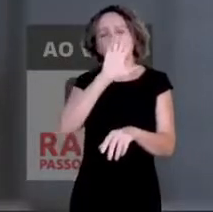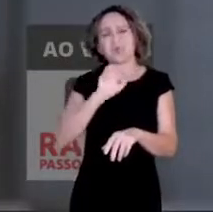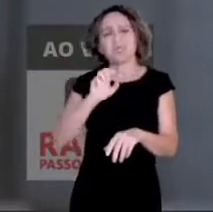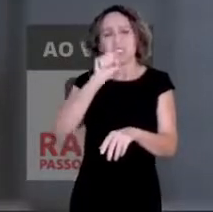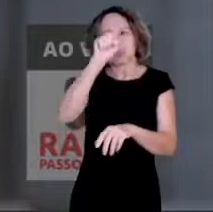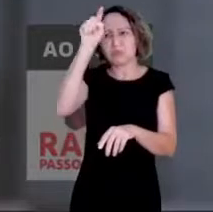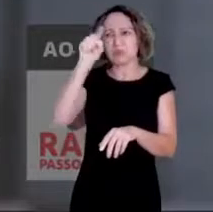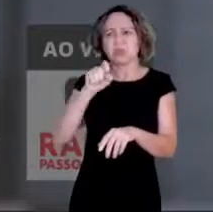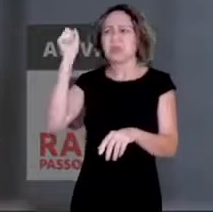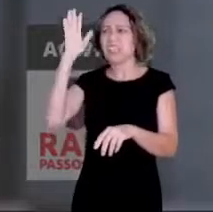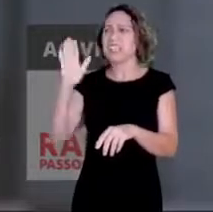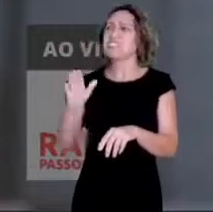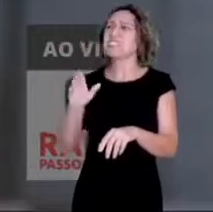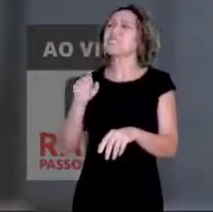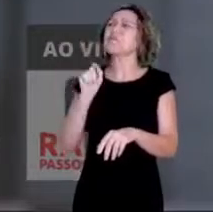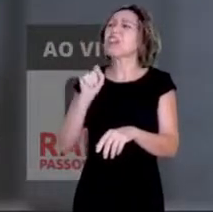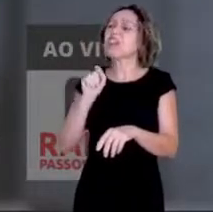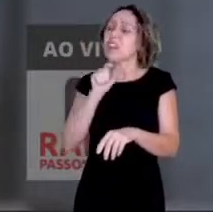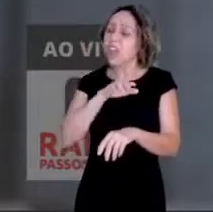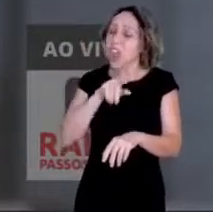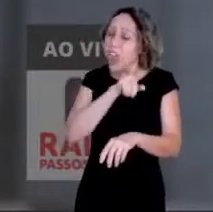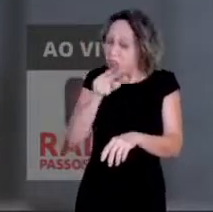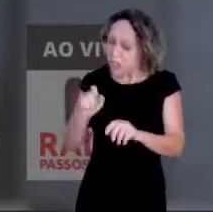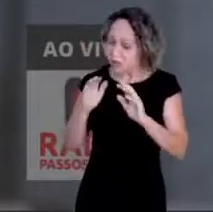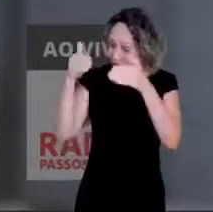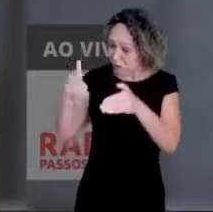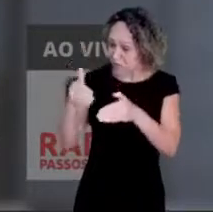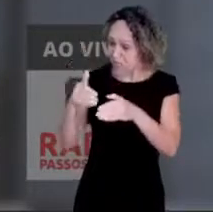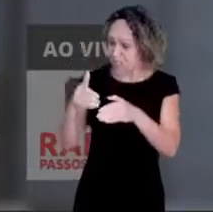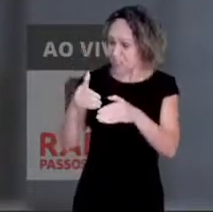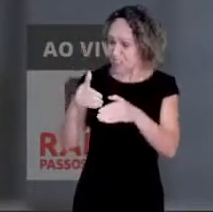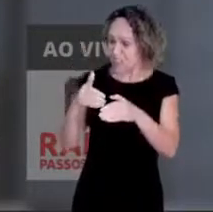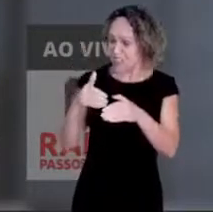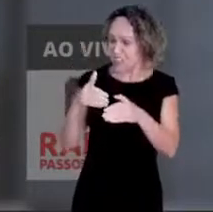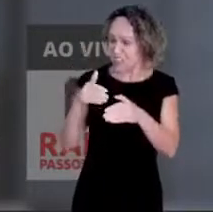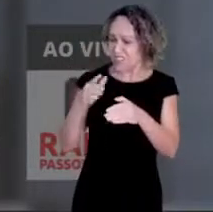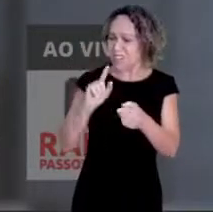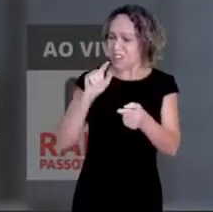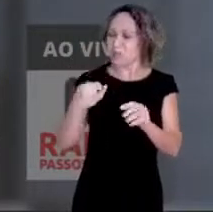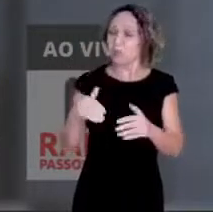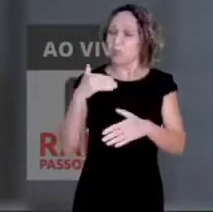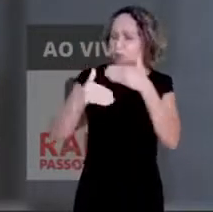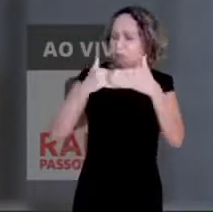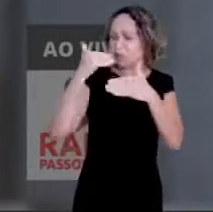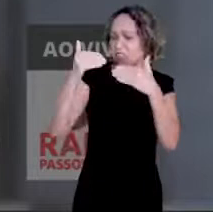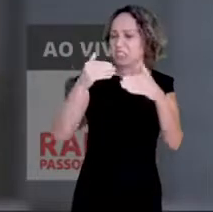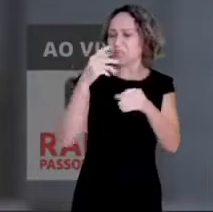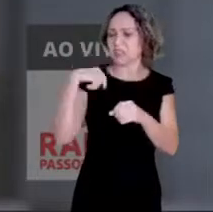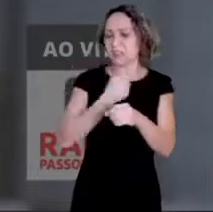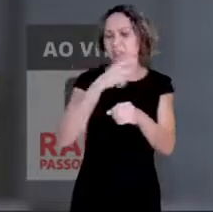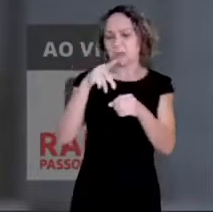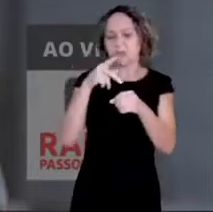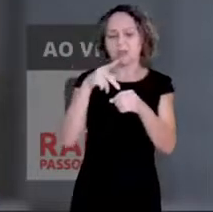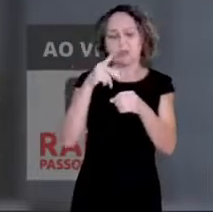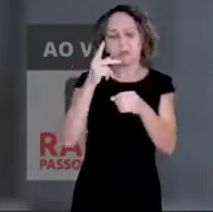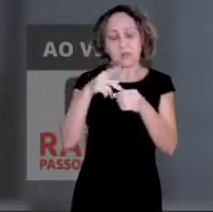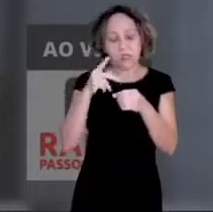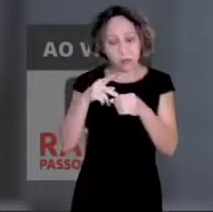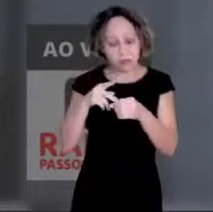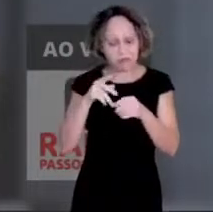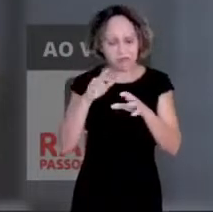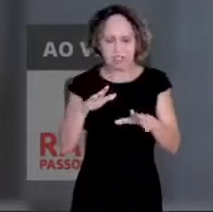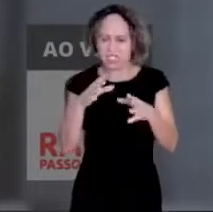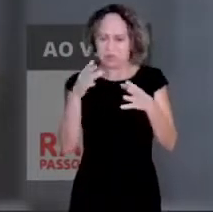naval, você destruiu a indústria de engenharia. A troco do quê? A troco do quê? A troco de nada, ou a troco